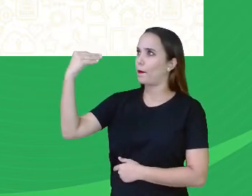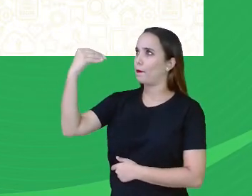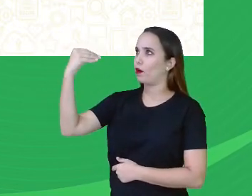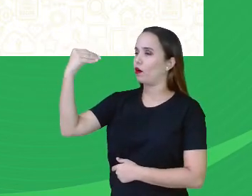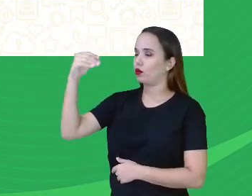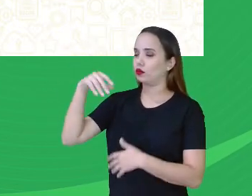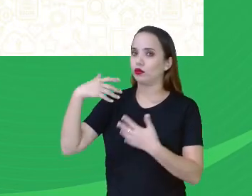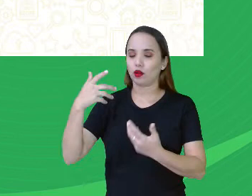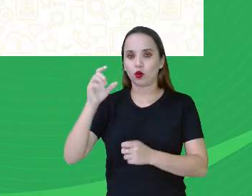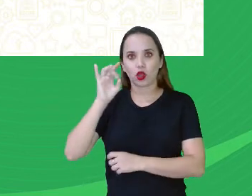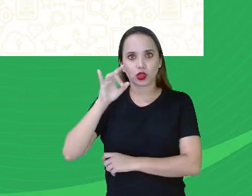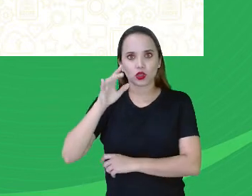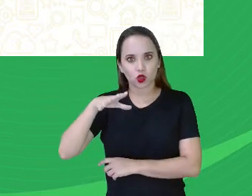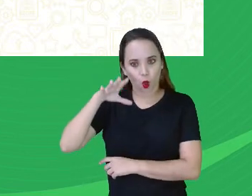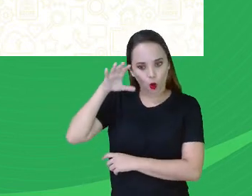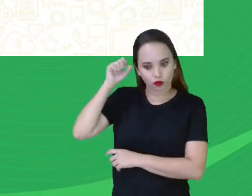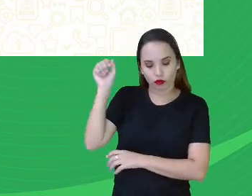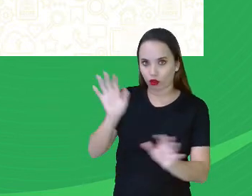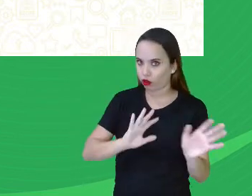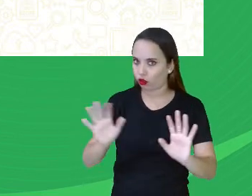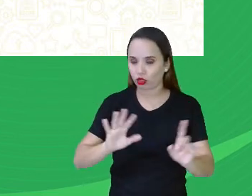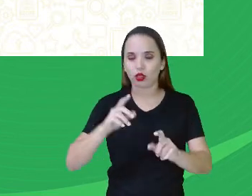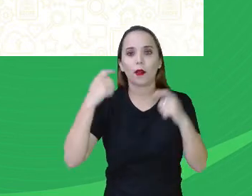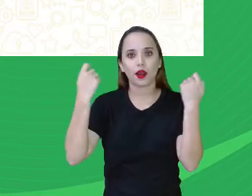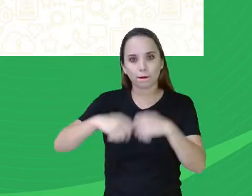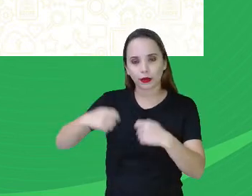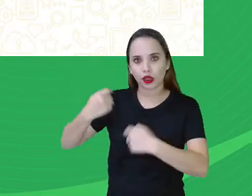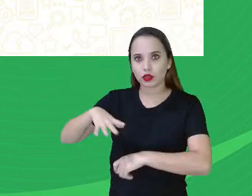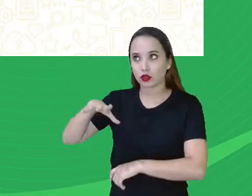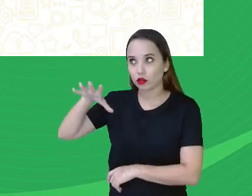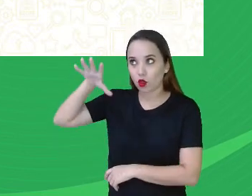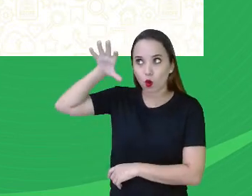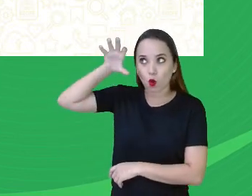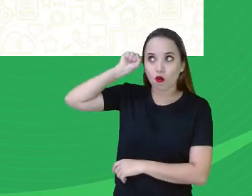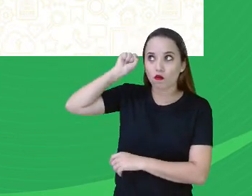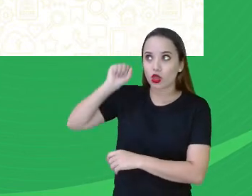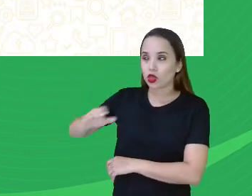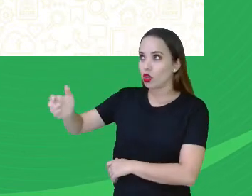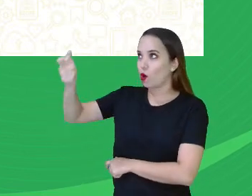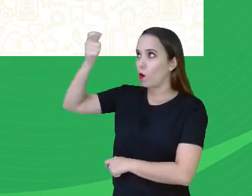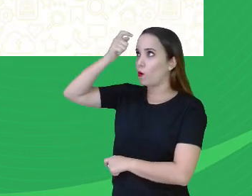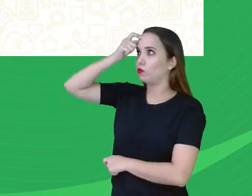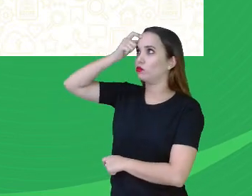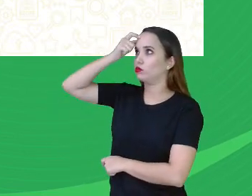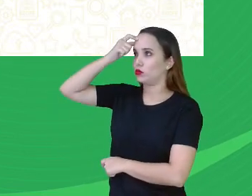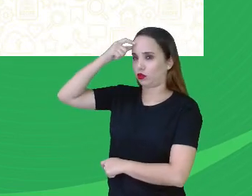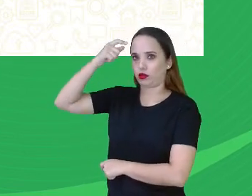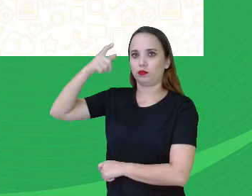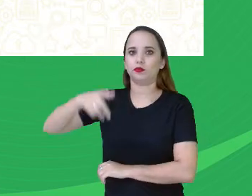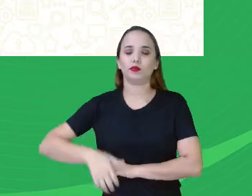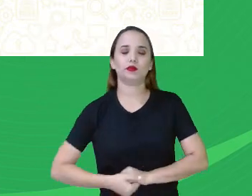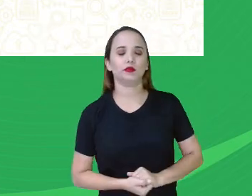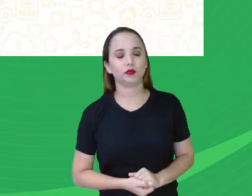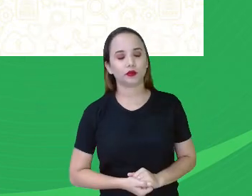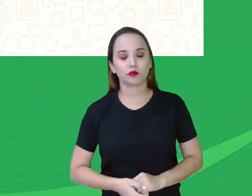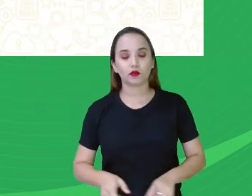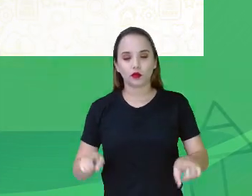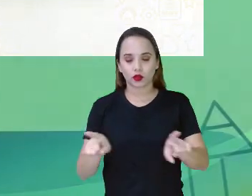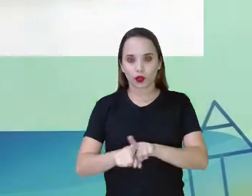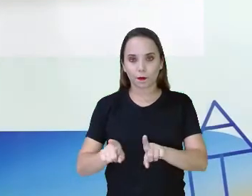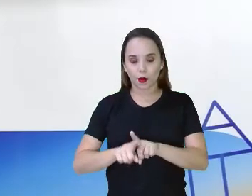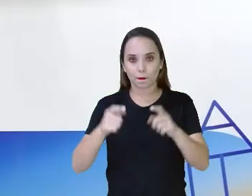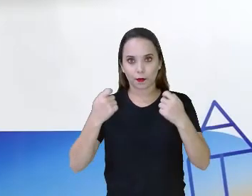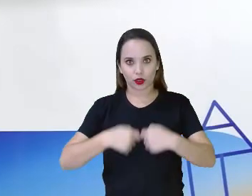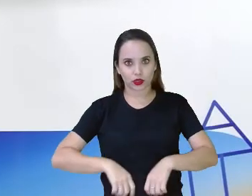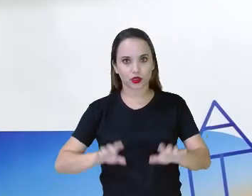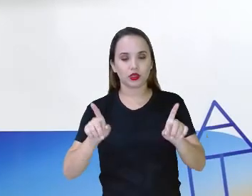ouvir, ele precisa ouvir e fazer essa compreensão do que está sendo dito a ele. Ele também precisa, e aí